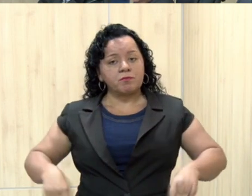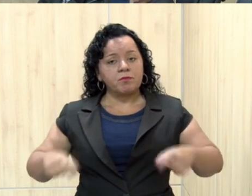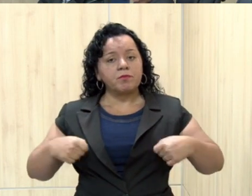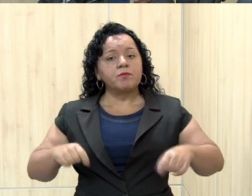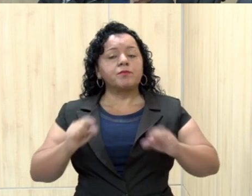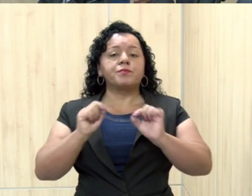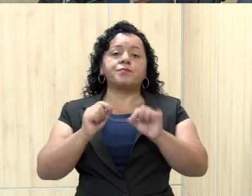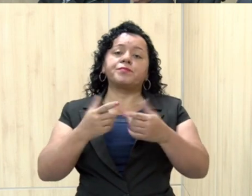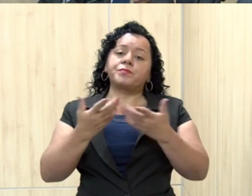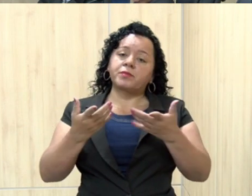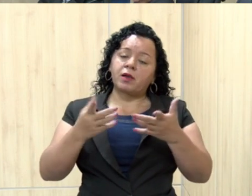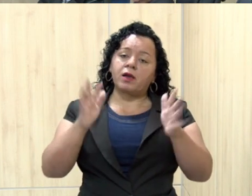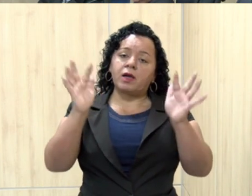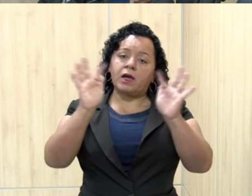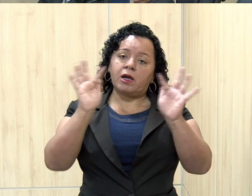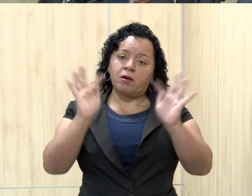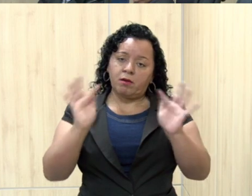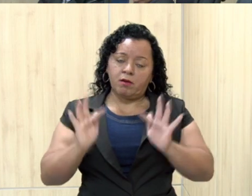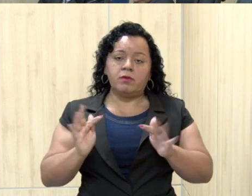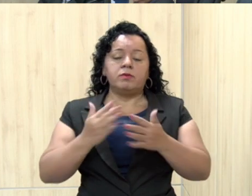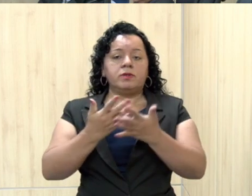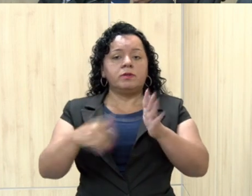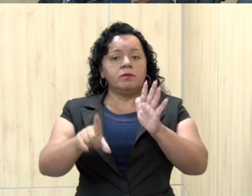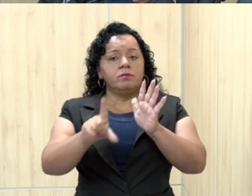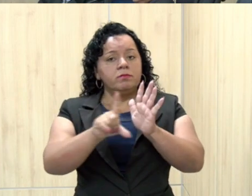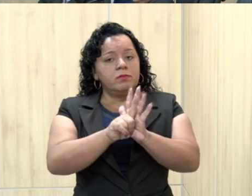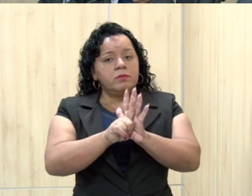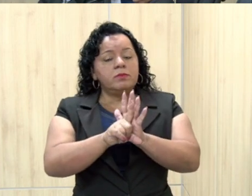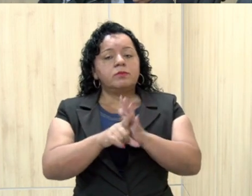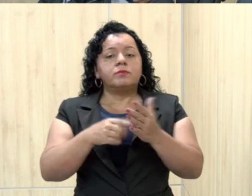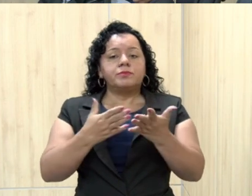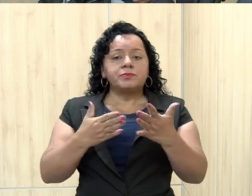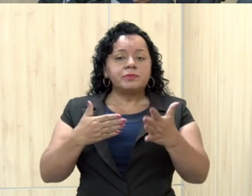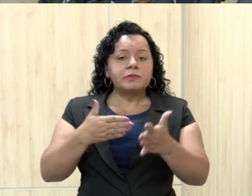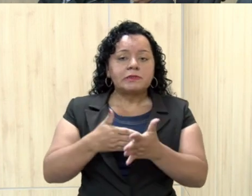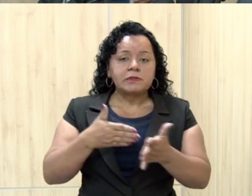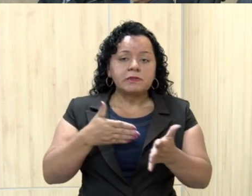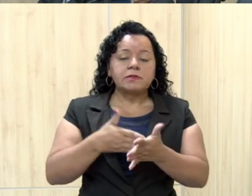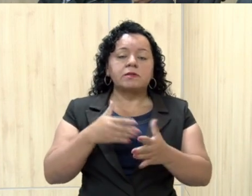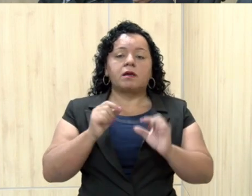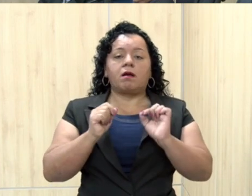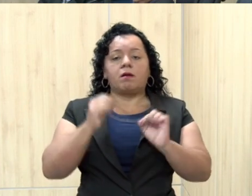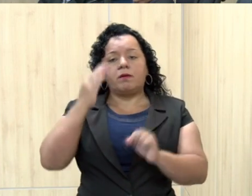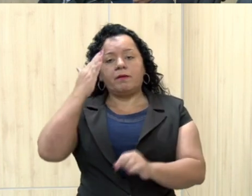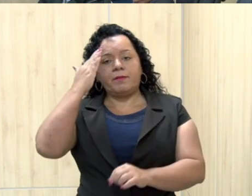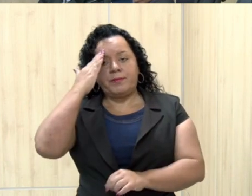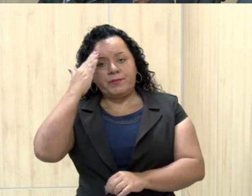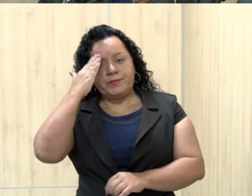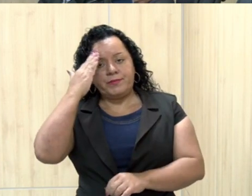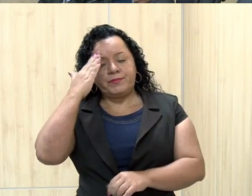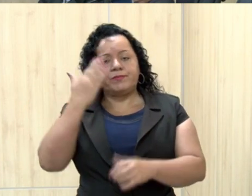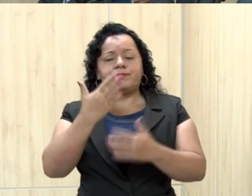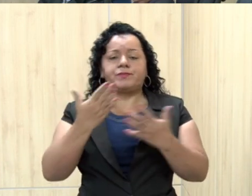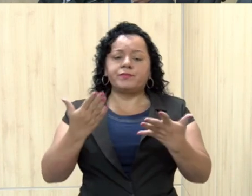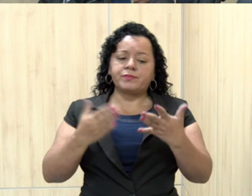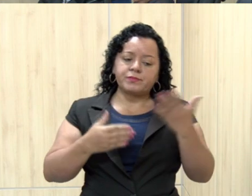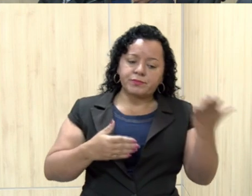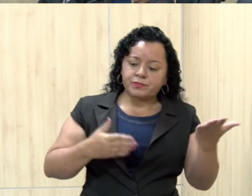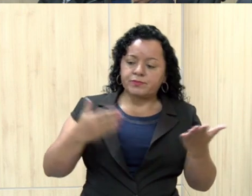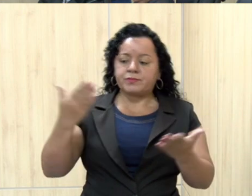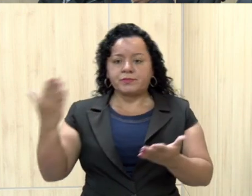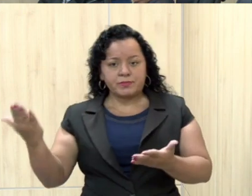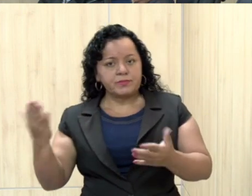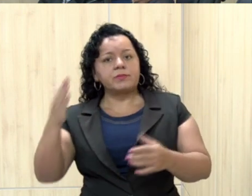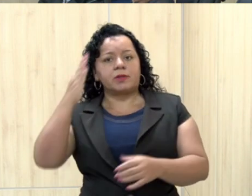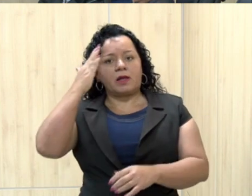na nossa atuação Legislativa a gente é muito limitado Deputado Rodrigo Sá Deputado Ismael todos os deputados aqui e